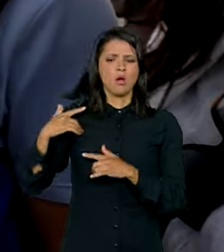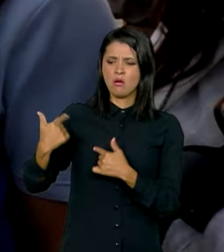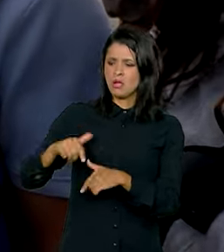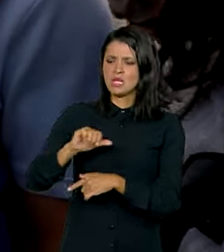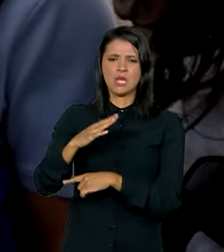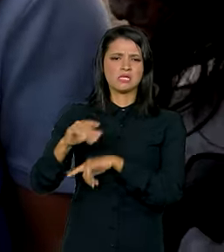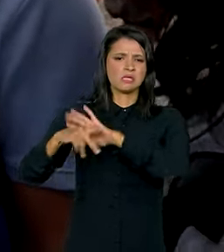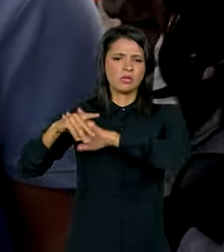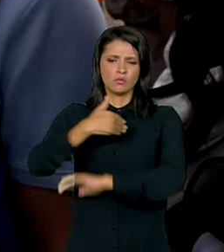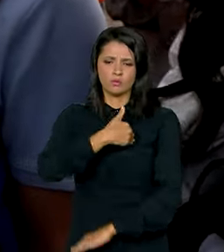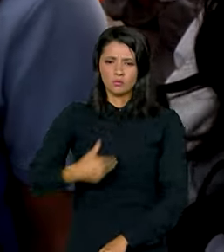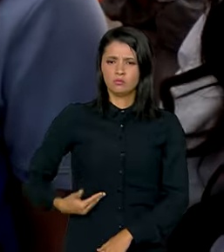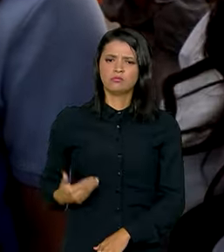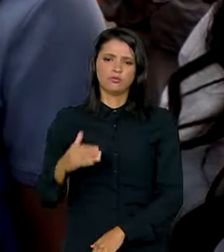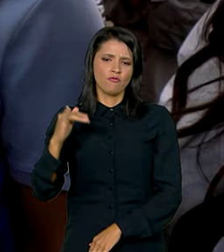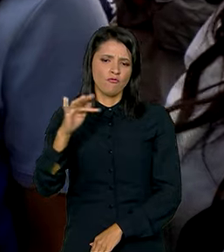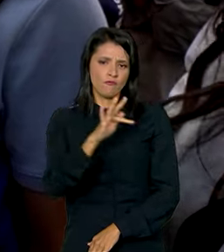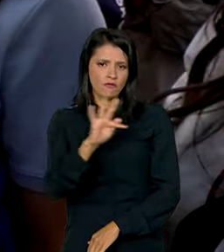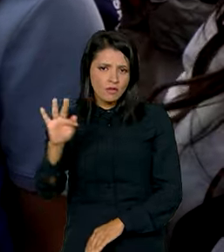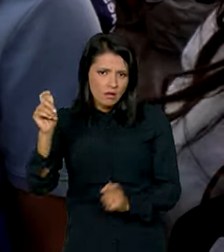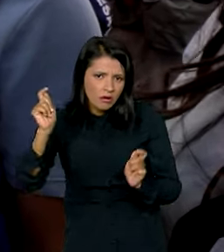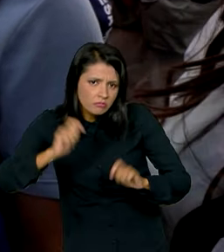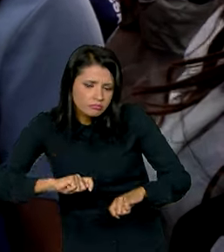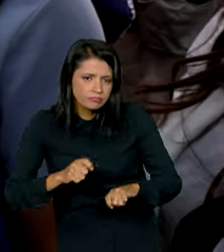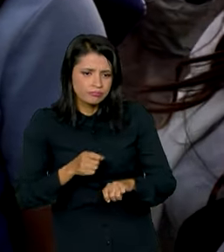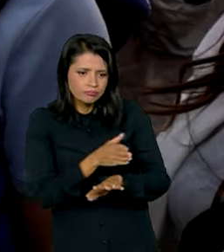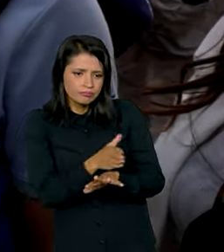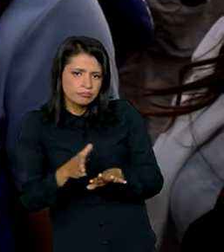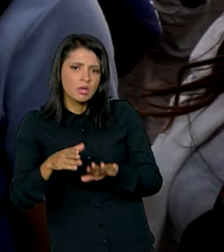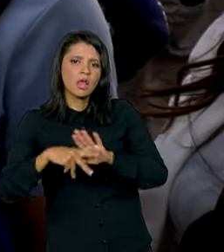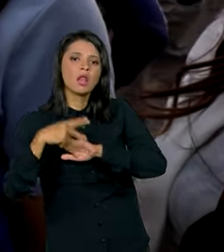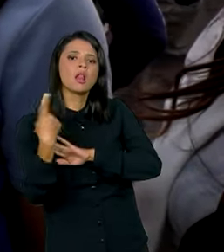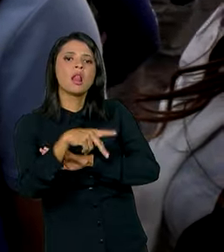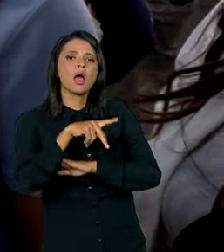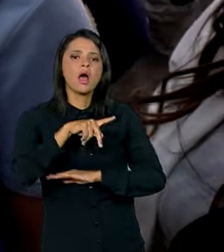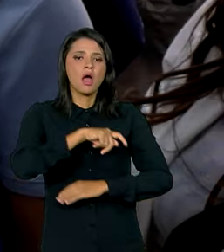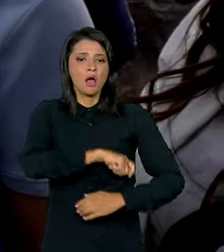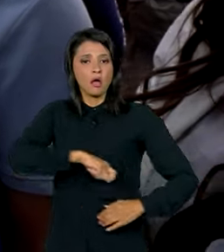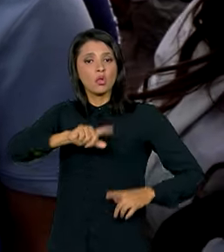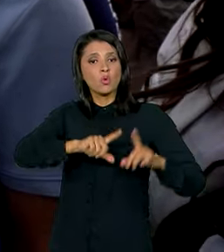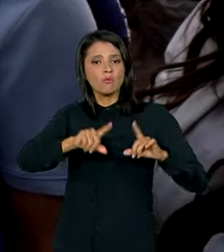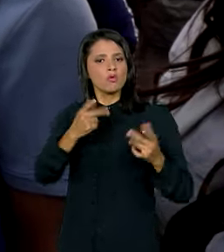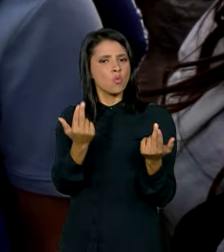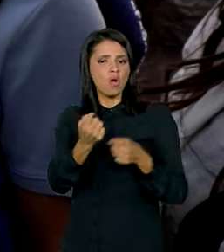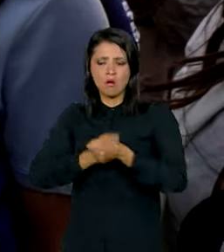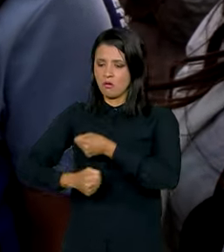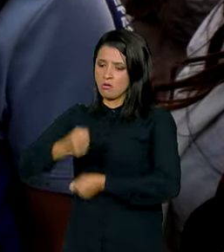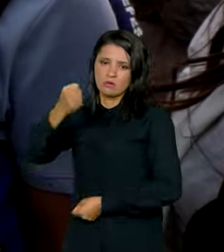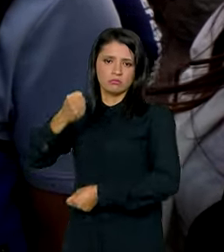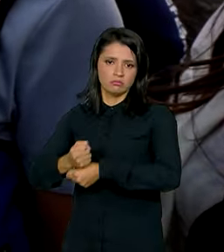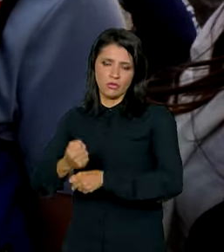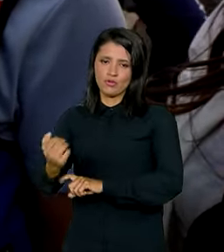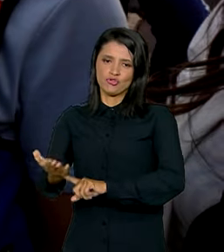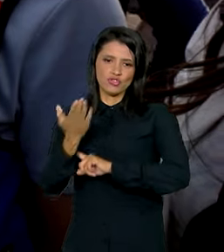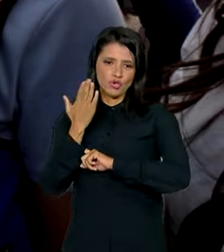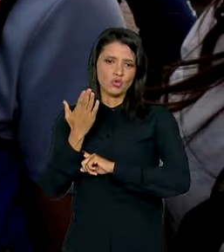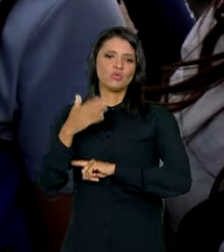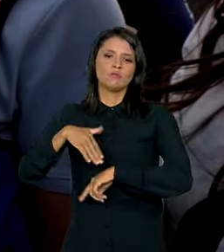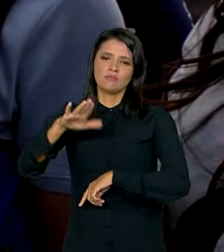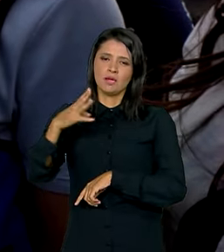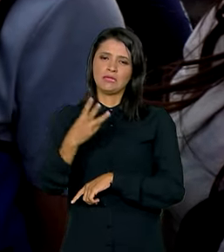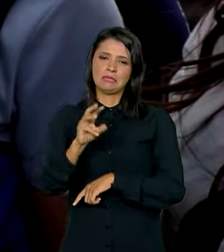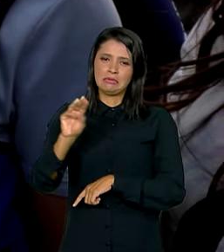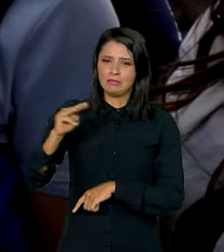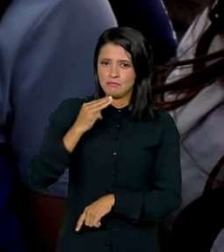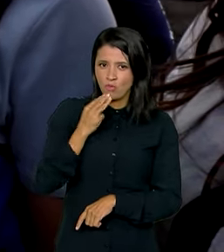do Governo Federal na transversalidade a gente realizar no como fizemos o ano passado o ano passado só de ajuda humanitária foi mais de